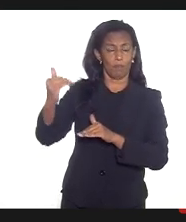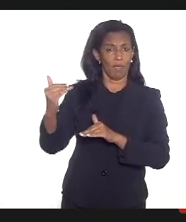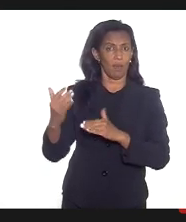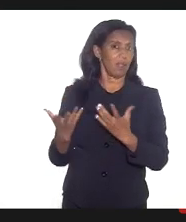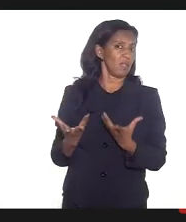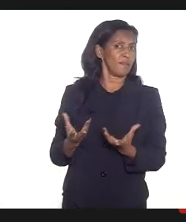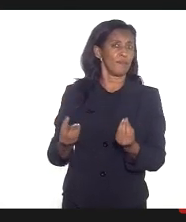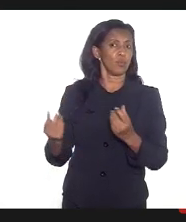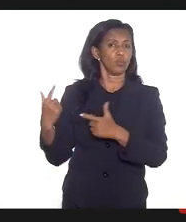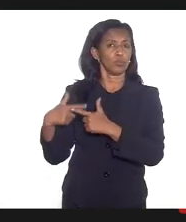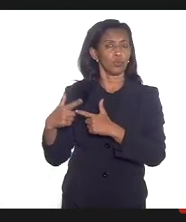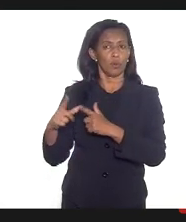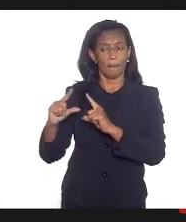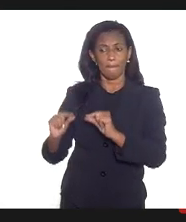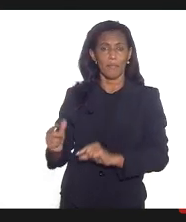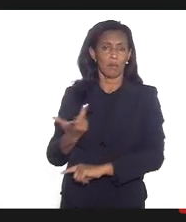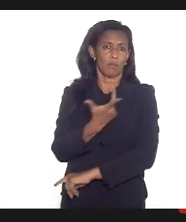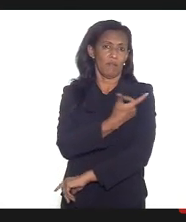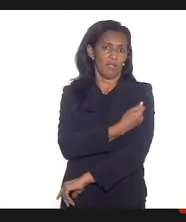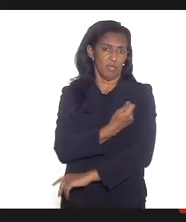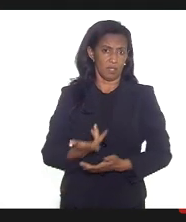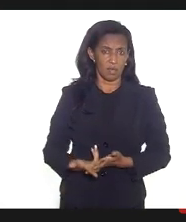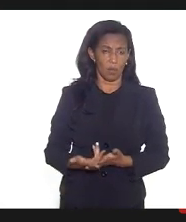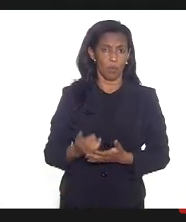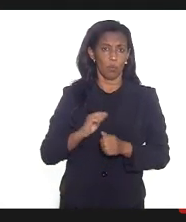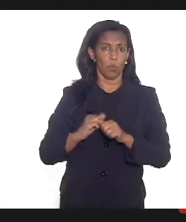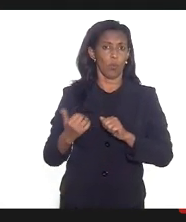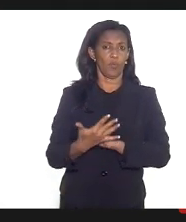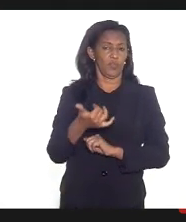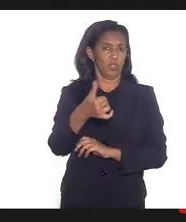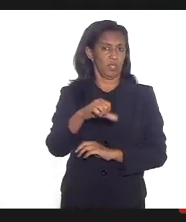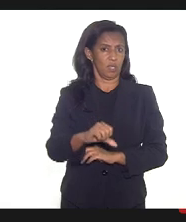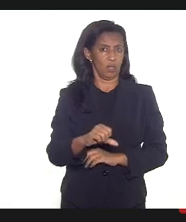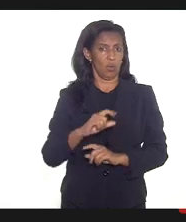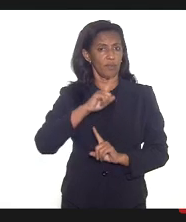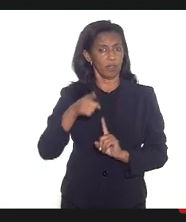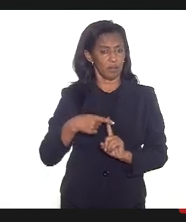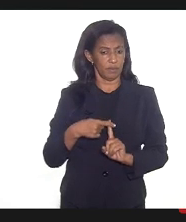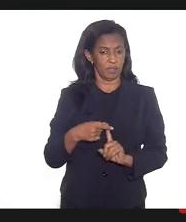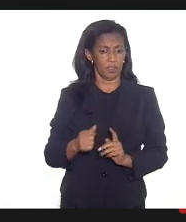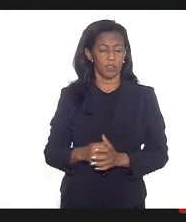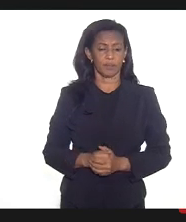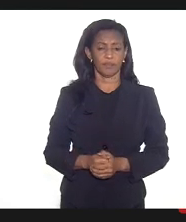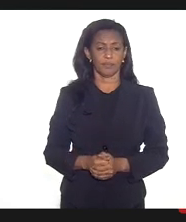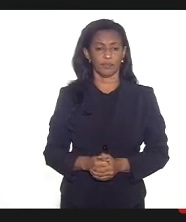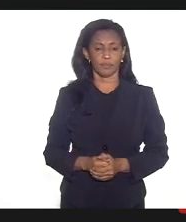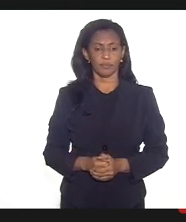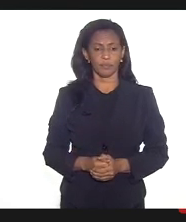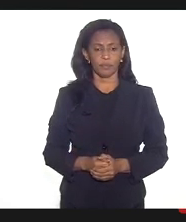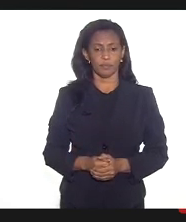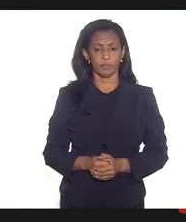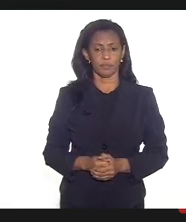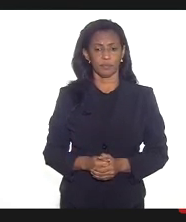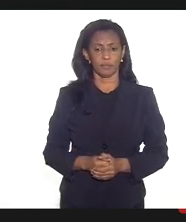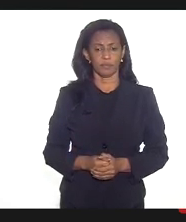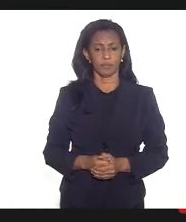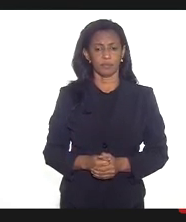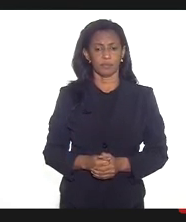muito os riscos mínimos da vacinação para conferir 19 na gravidez e